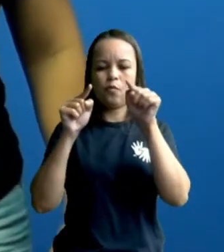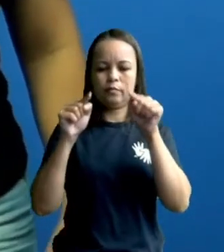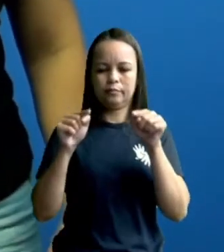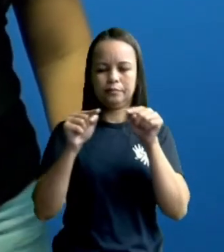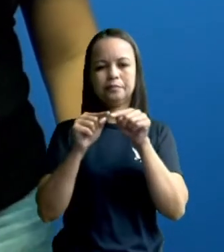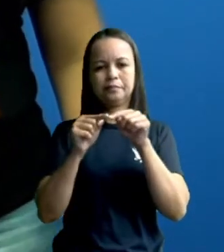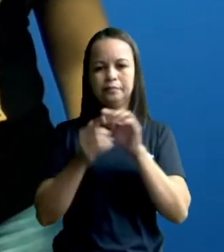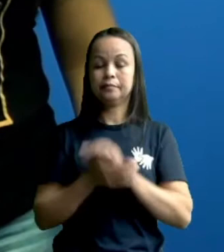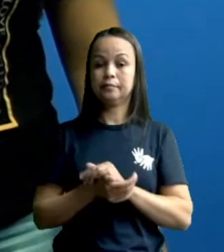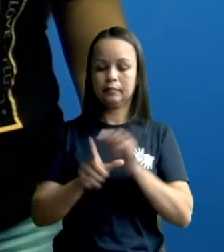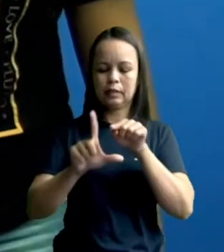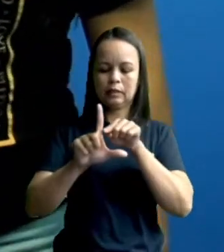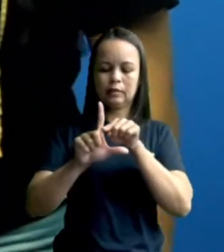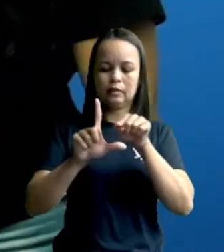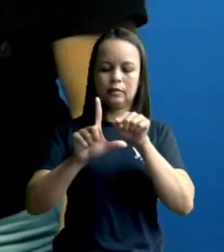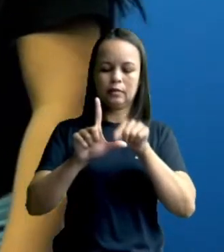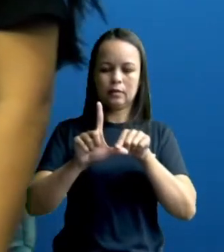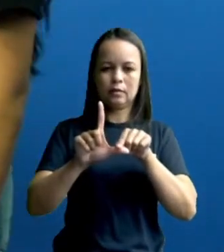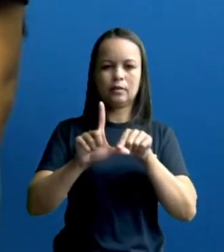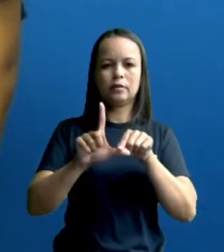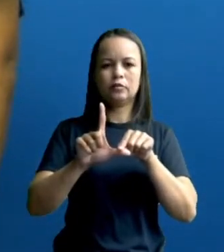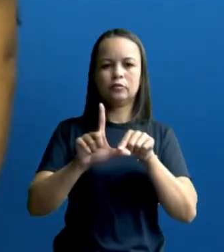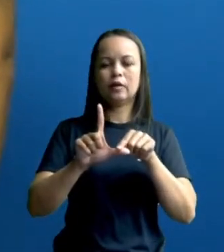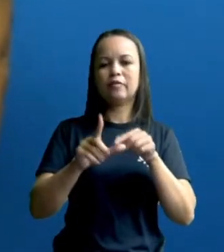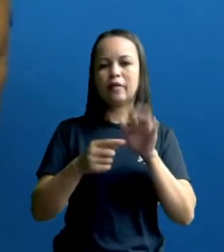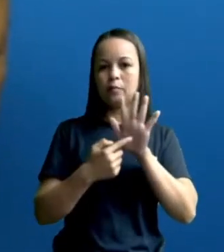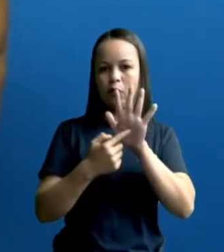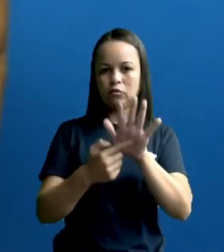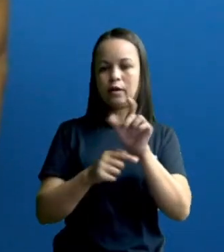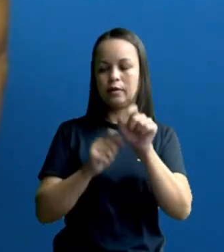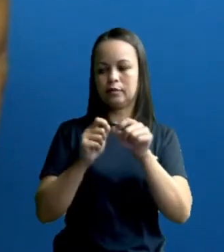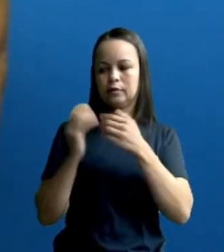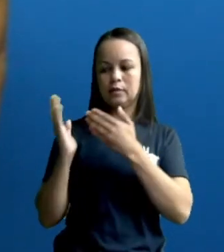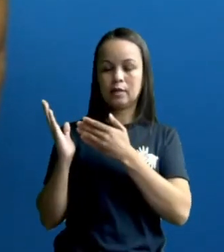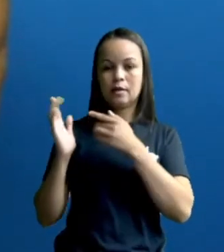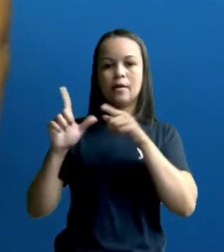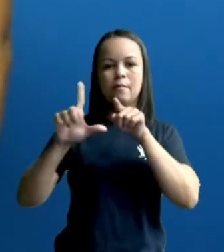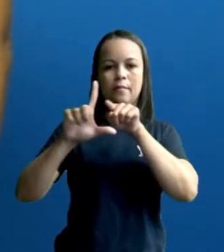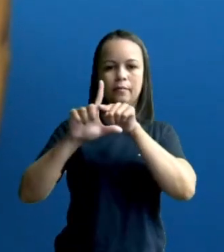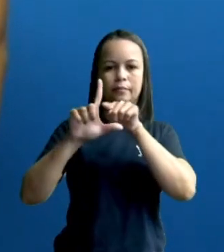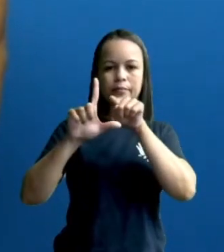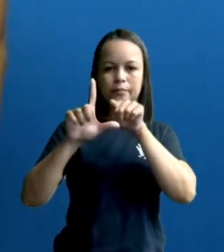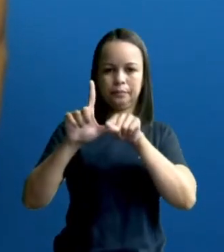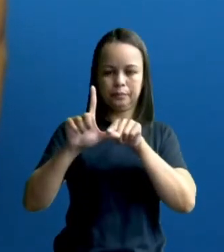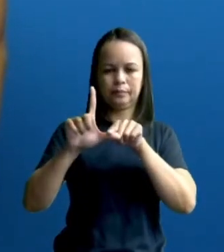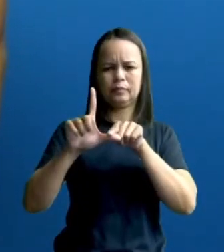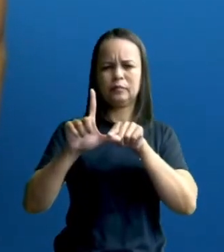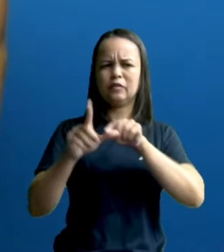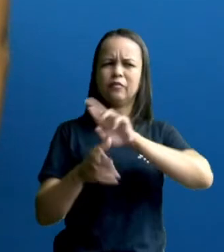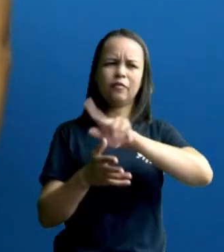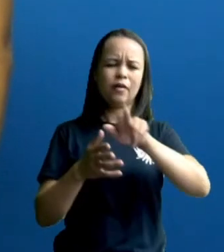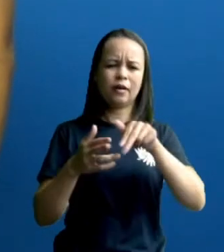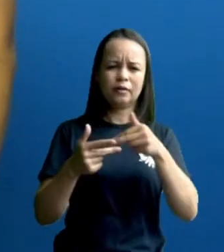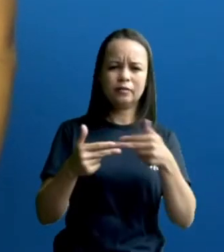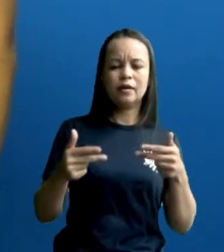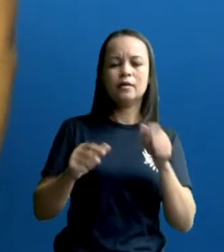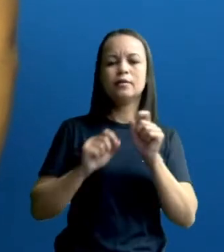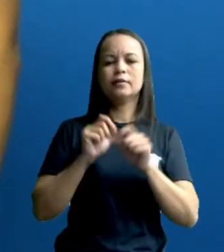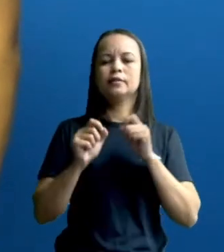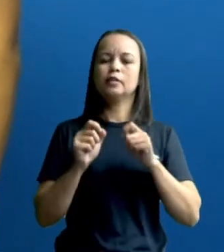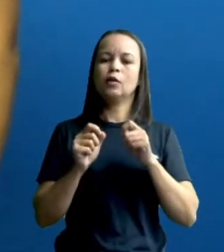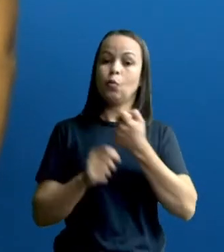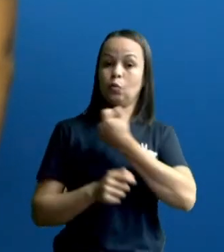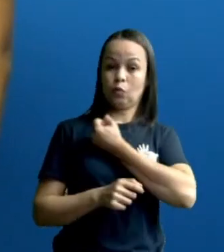tá? Geralmente ele vai aparecer assim, ó, bem quadradinho. Muitas vezes o número não